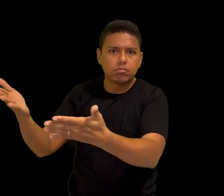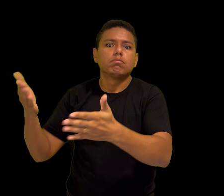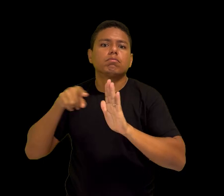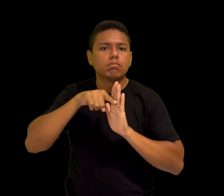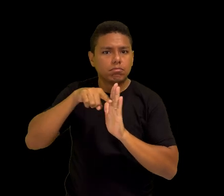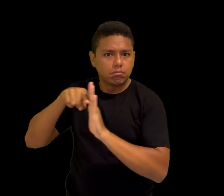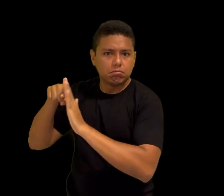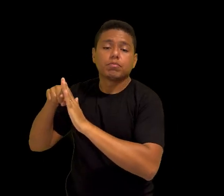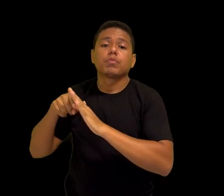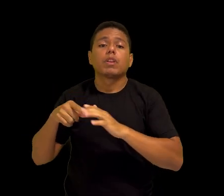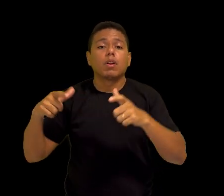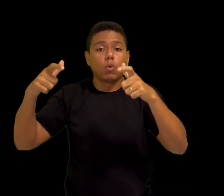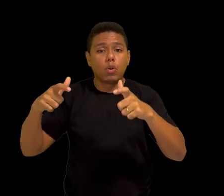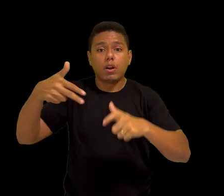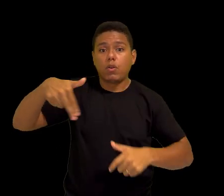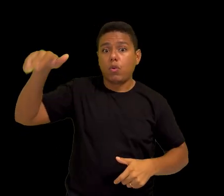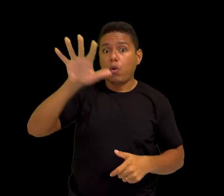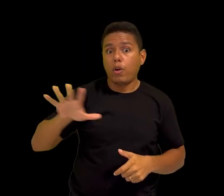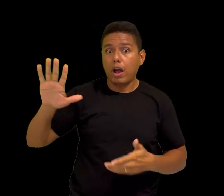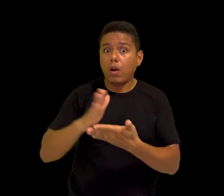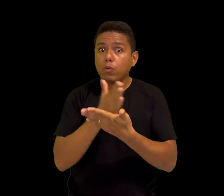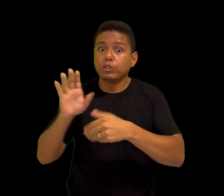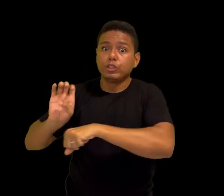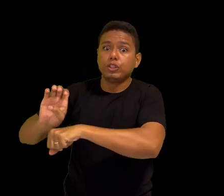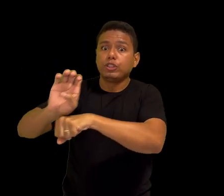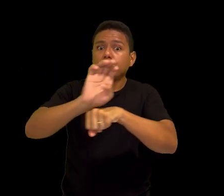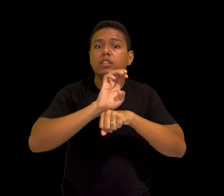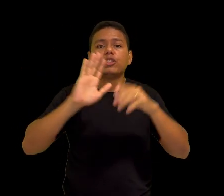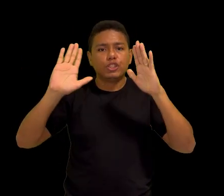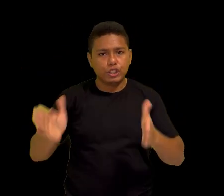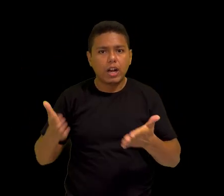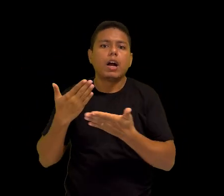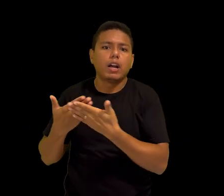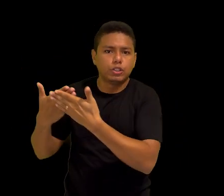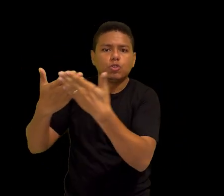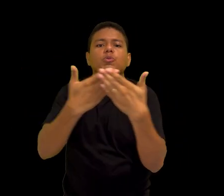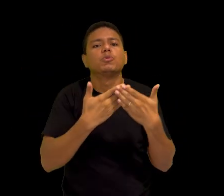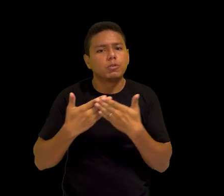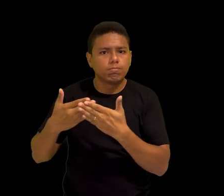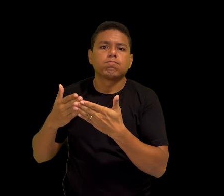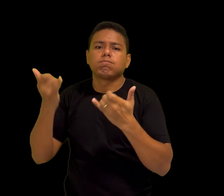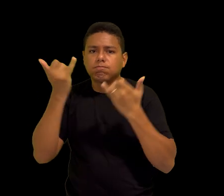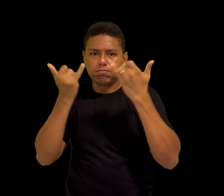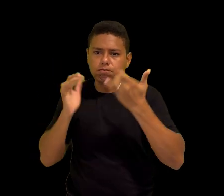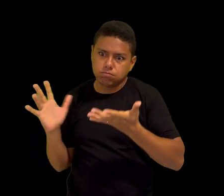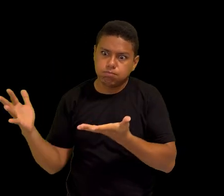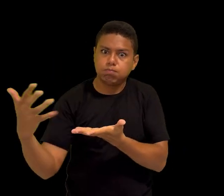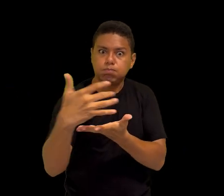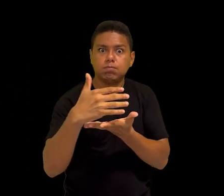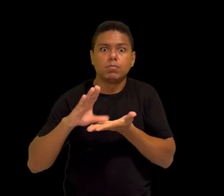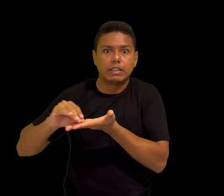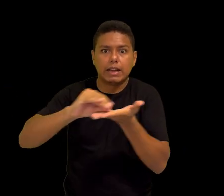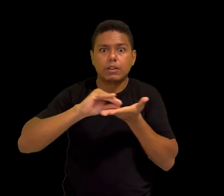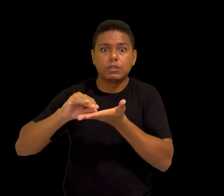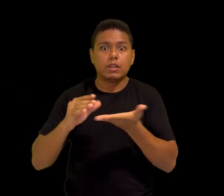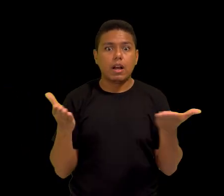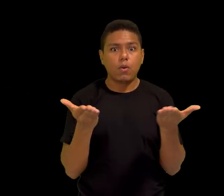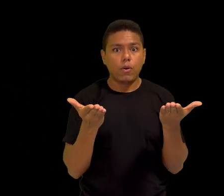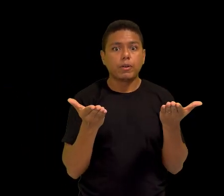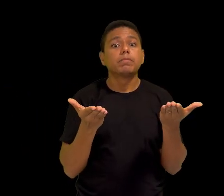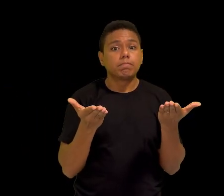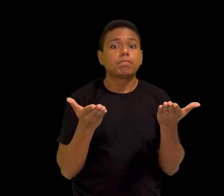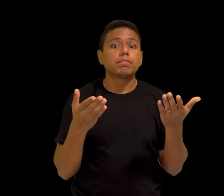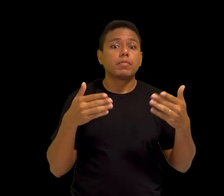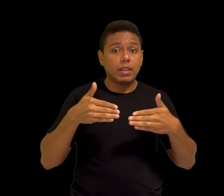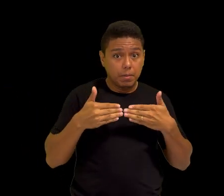Nordeste, a gente já tem alguns estados do Nordeste sendo coleta de dados nesse momento, e a gente vai ter,